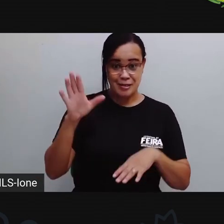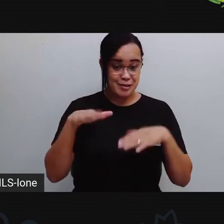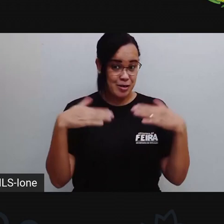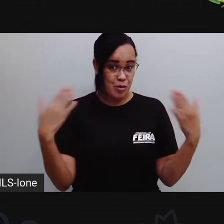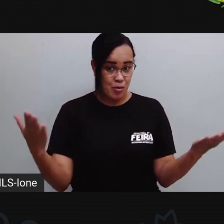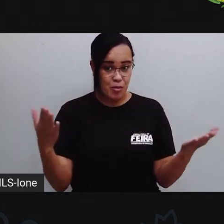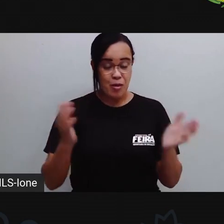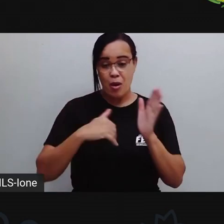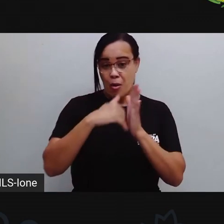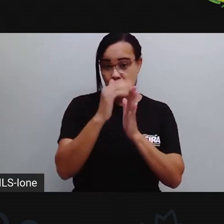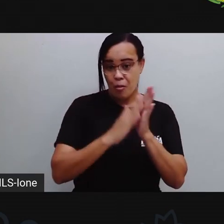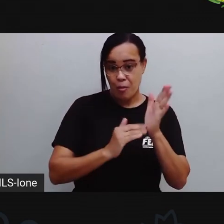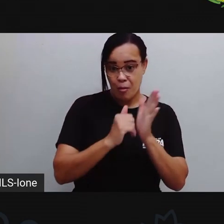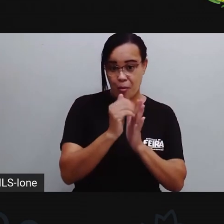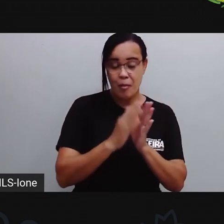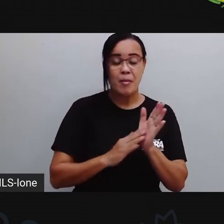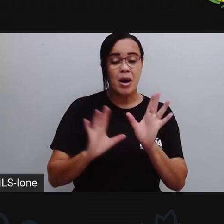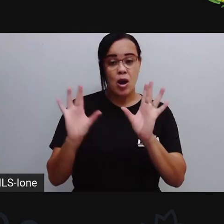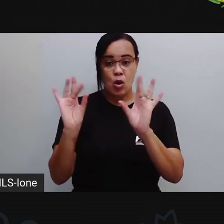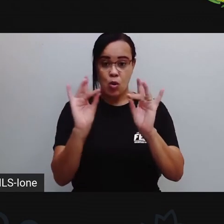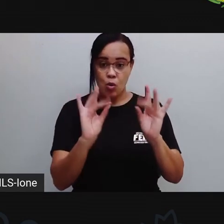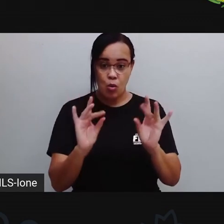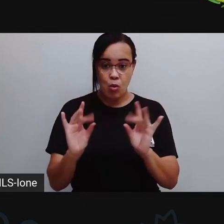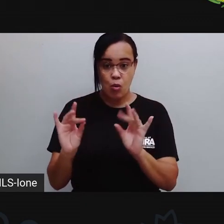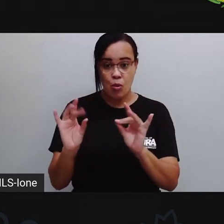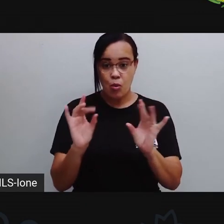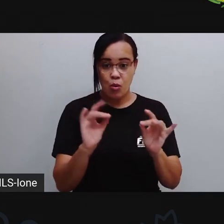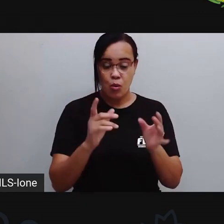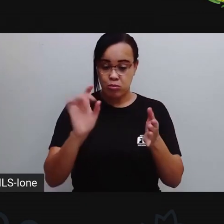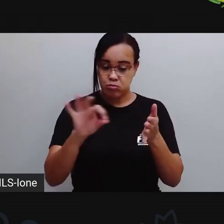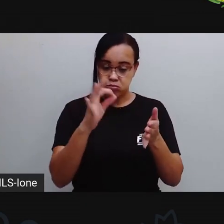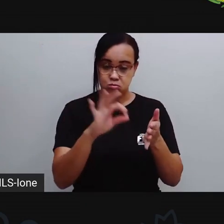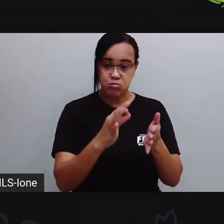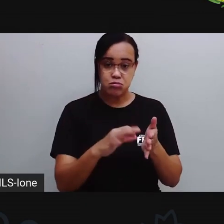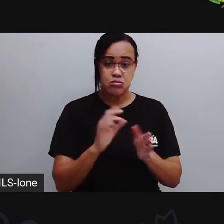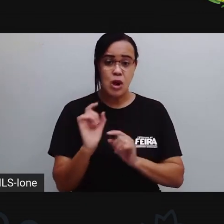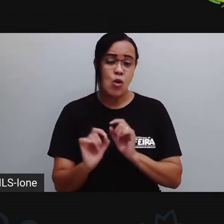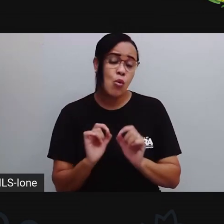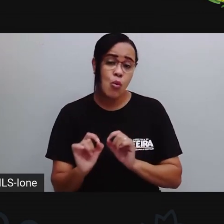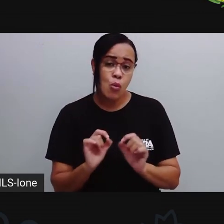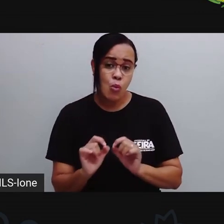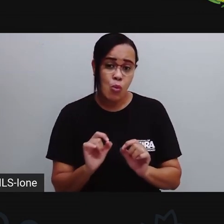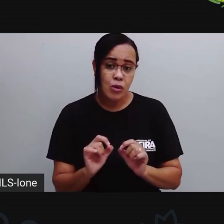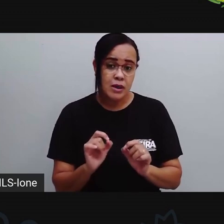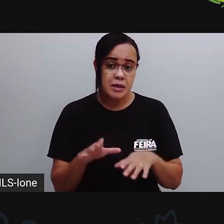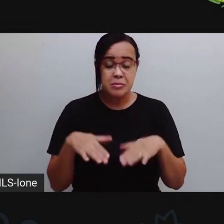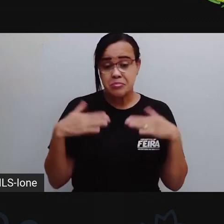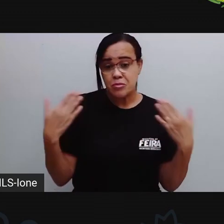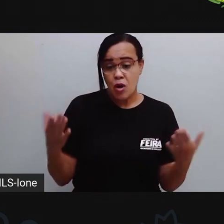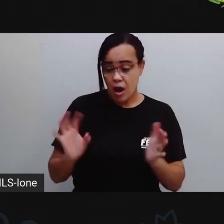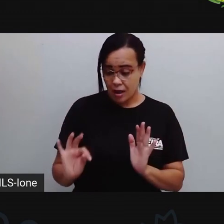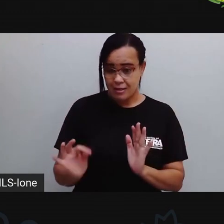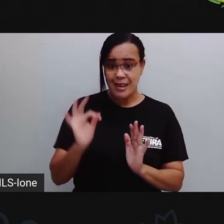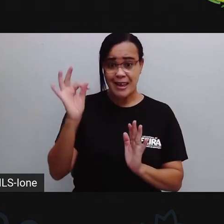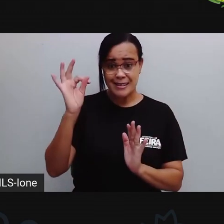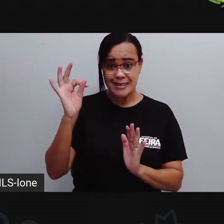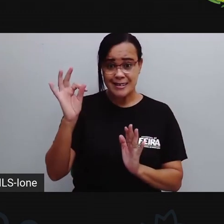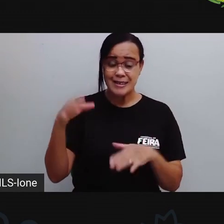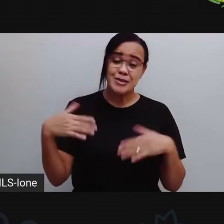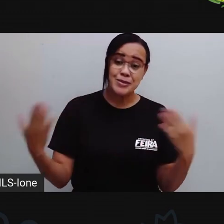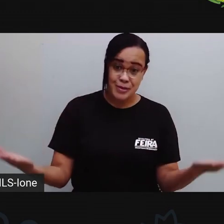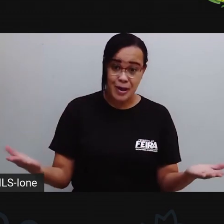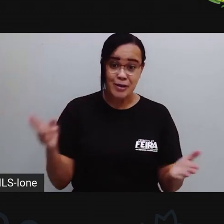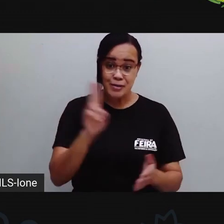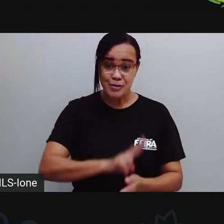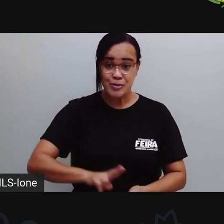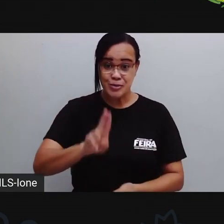pintura, eu vou usar colagem, vou usar bordado, vou usar... Qual é a técnica que eu vou usar, né? Você